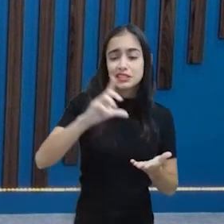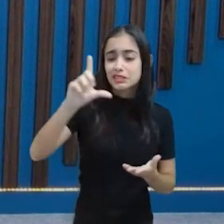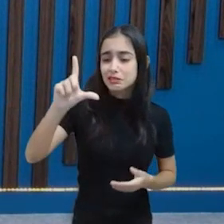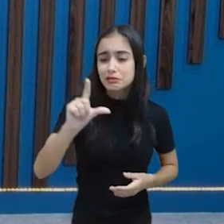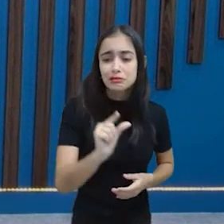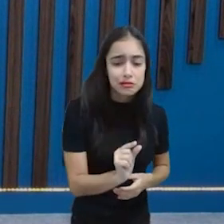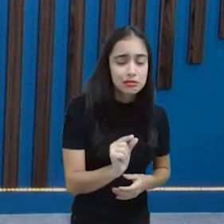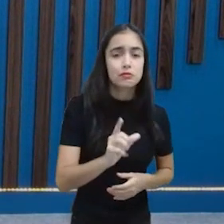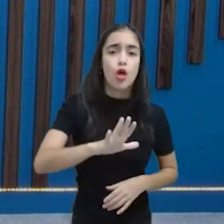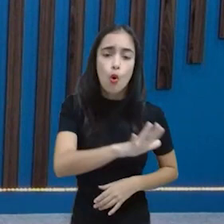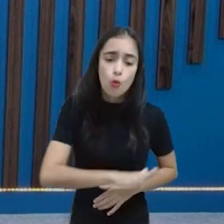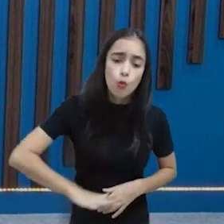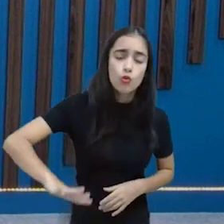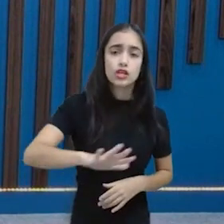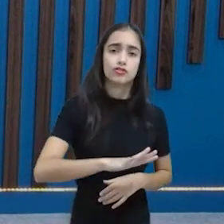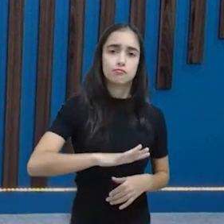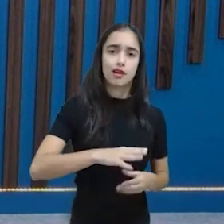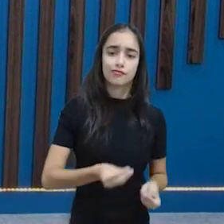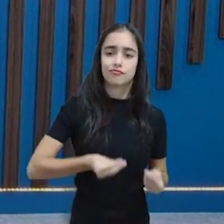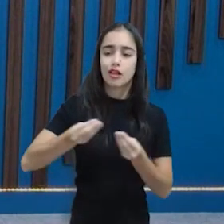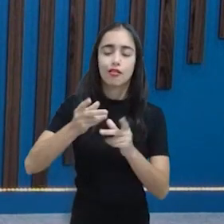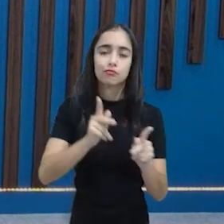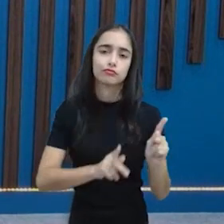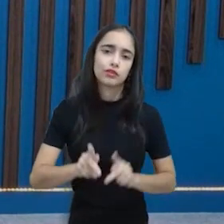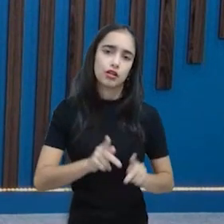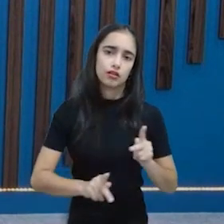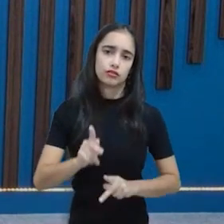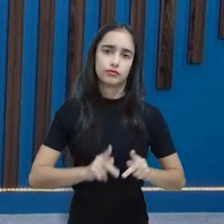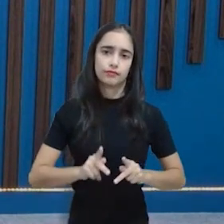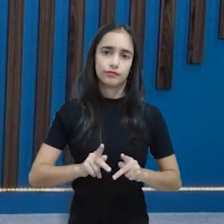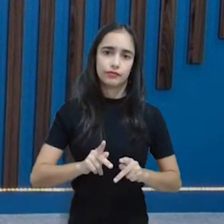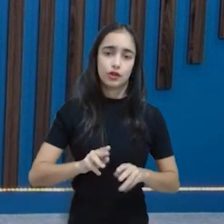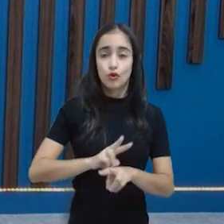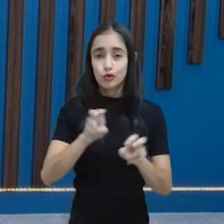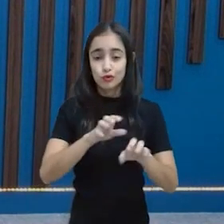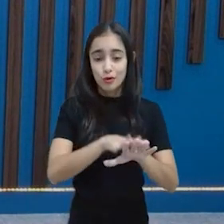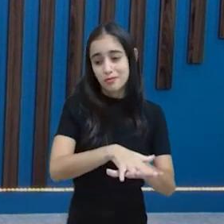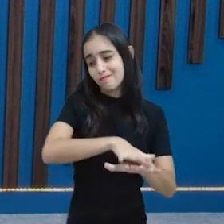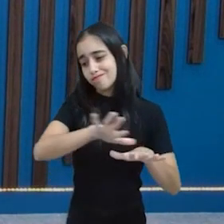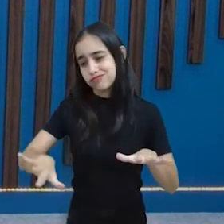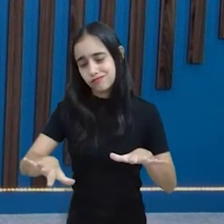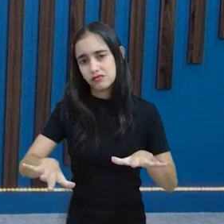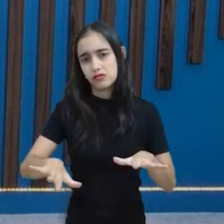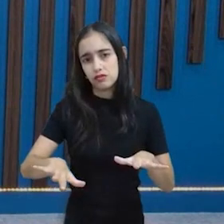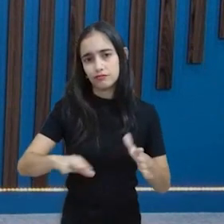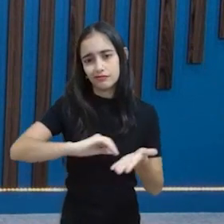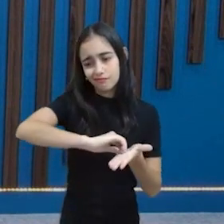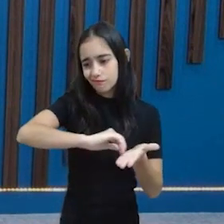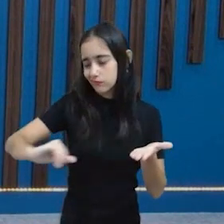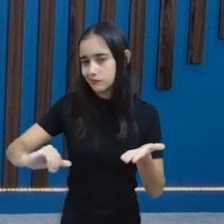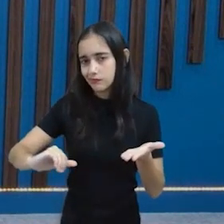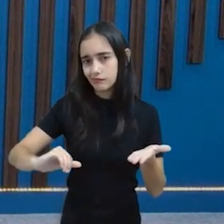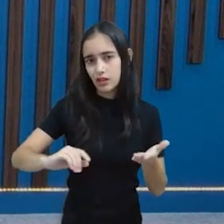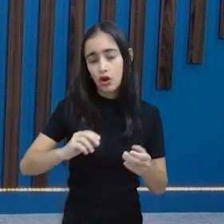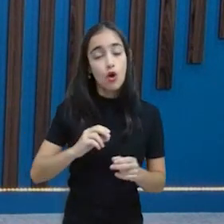diminuir esse espaço que foi dado a essa população, né, de exclusão. Então, por isso que é importante, né, a